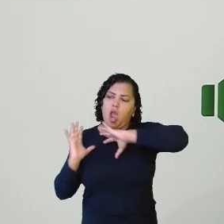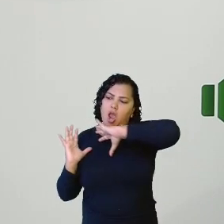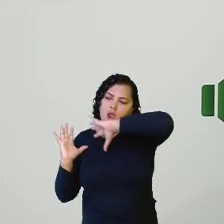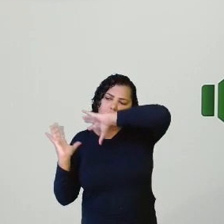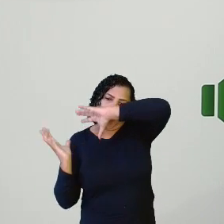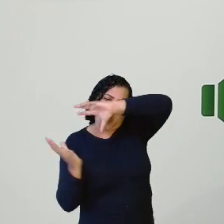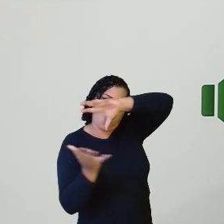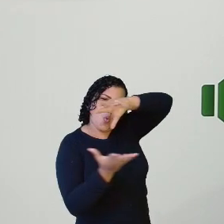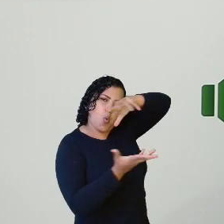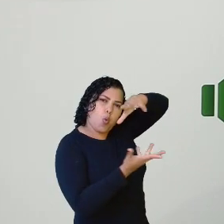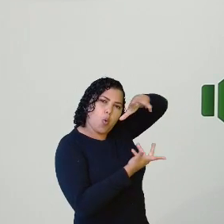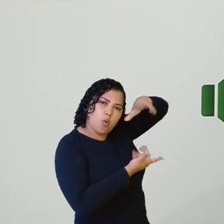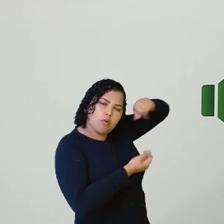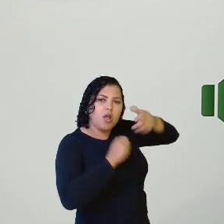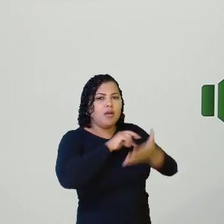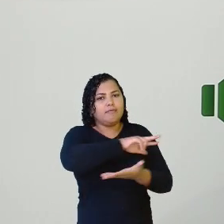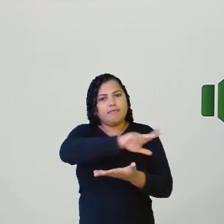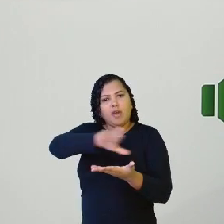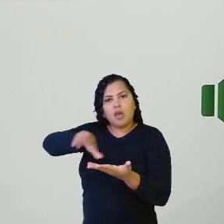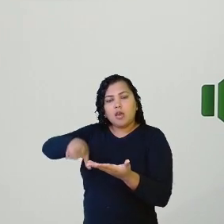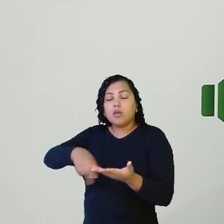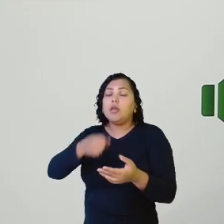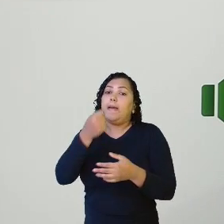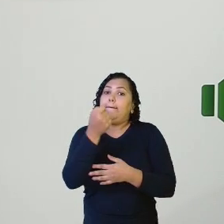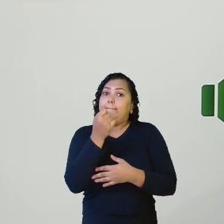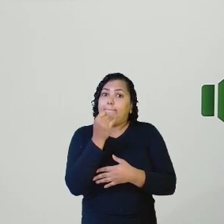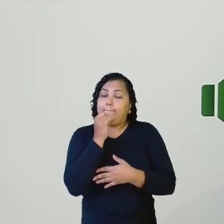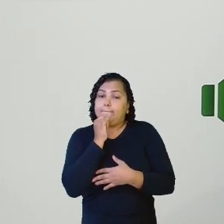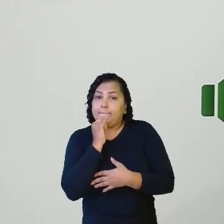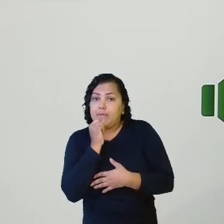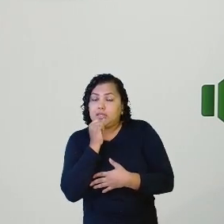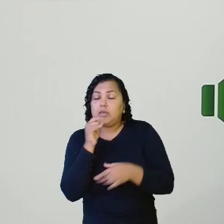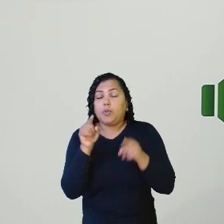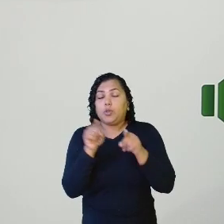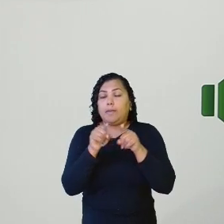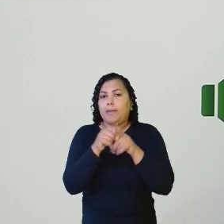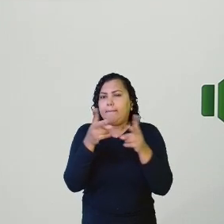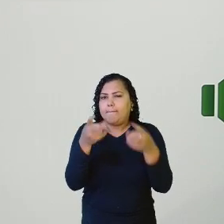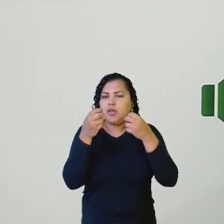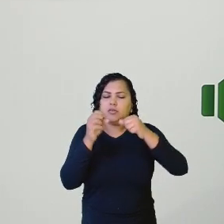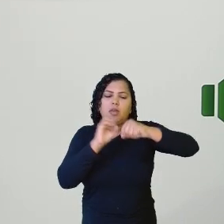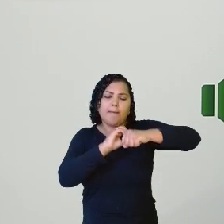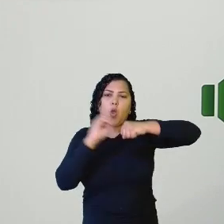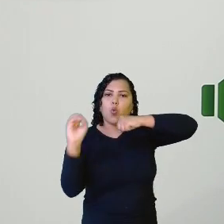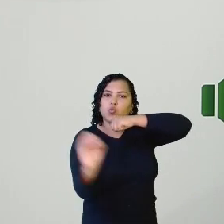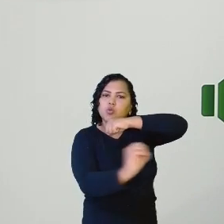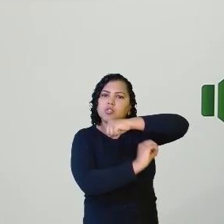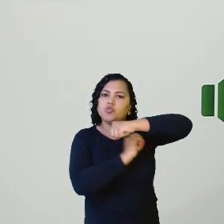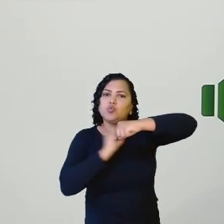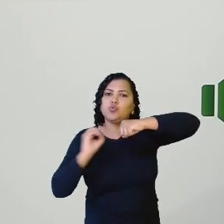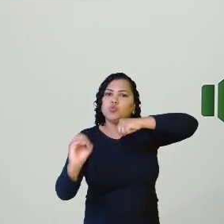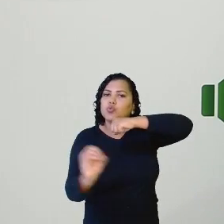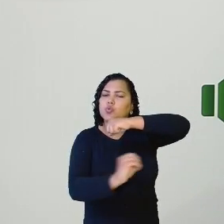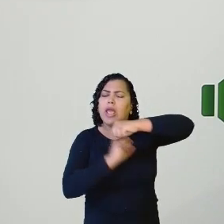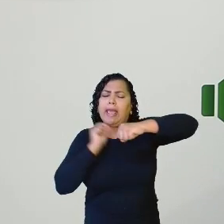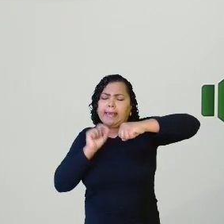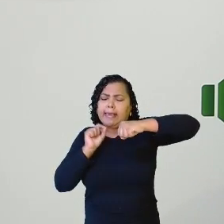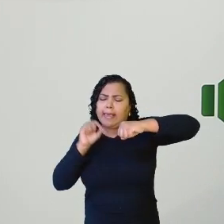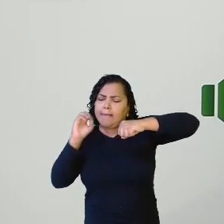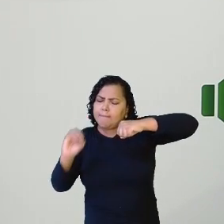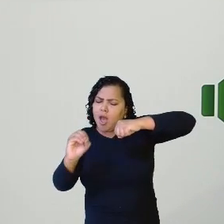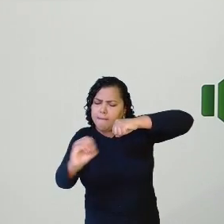viram que a distância, vocês viram qual era o que formava o sistema solar, quem eram esses